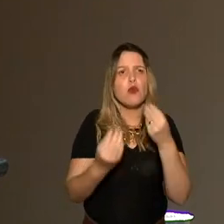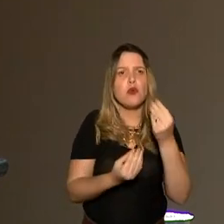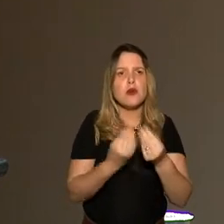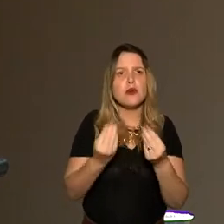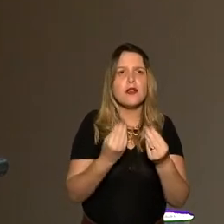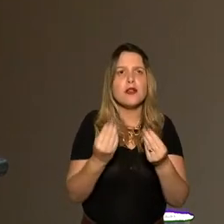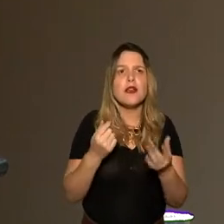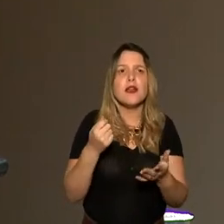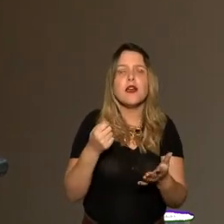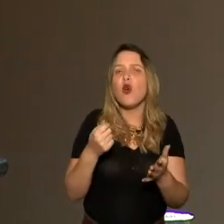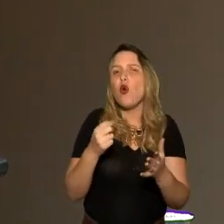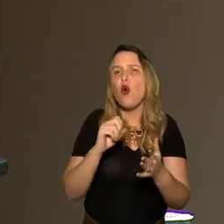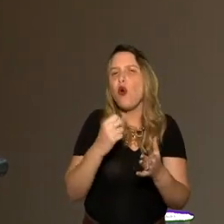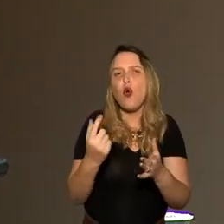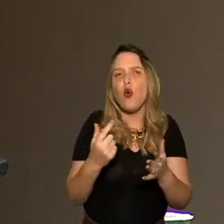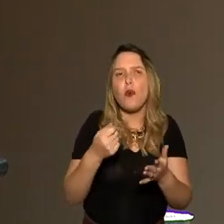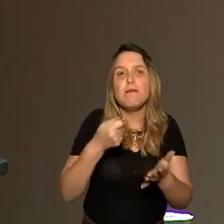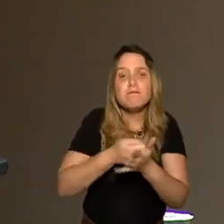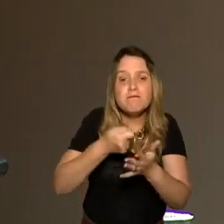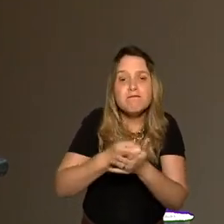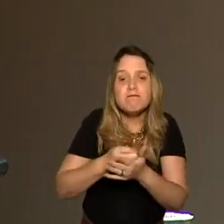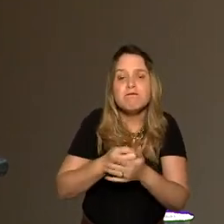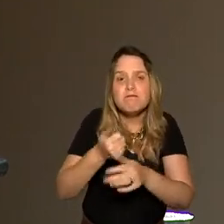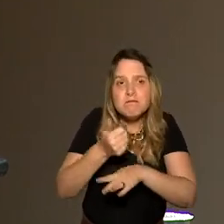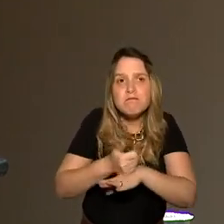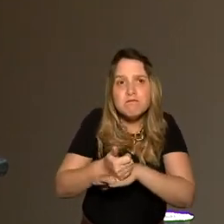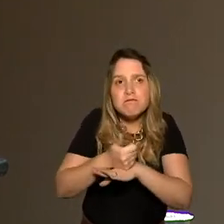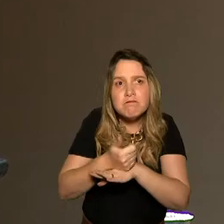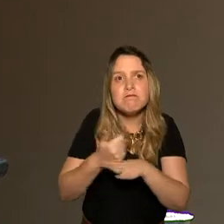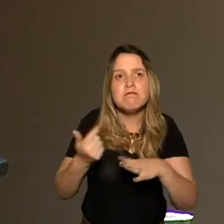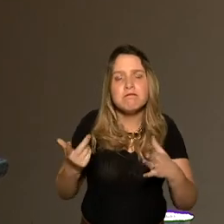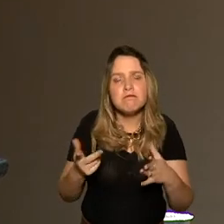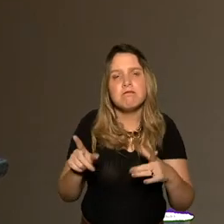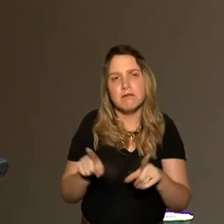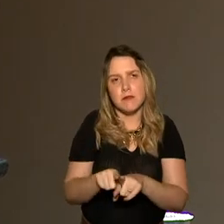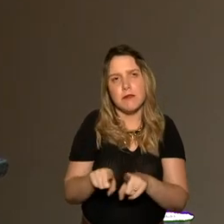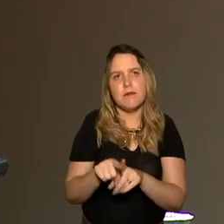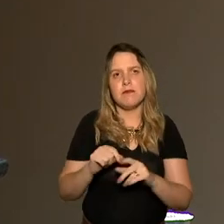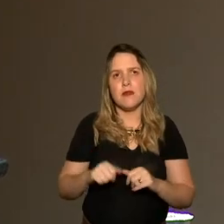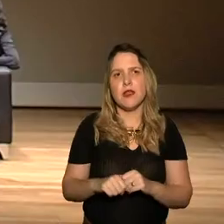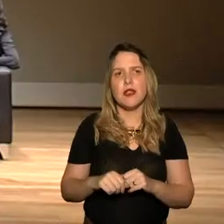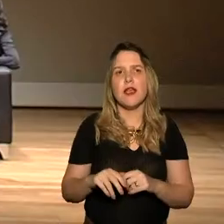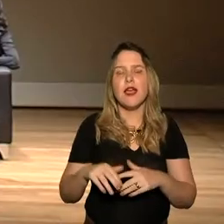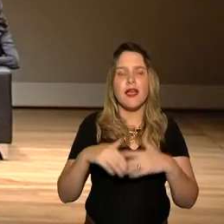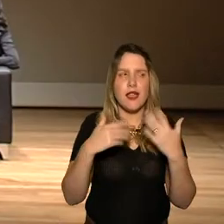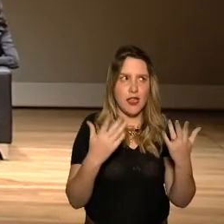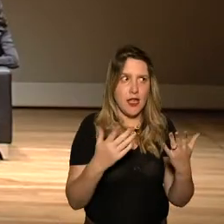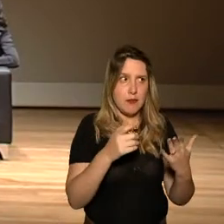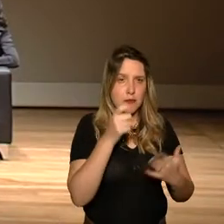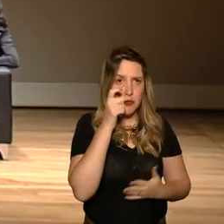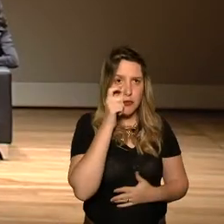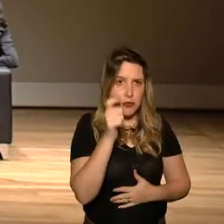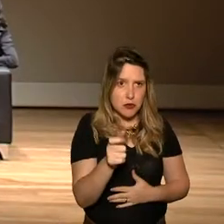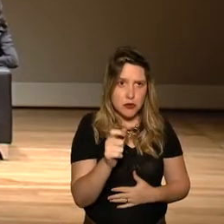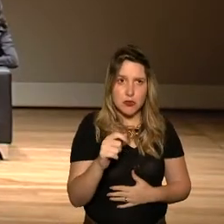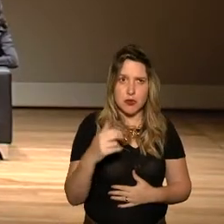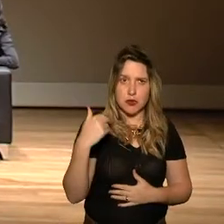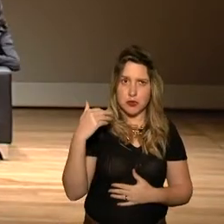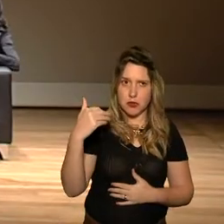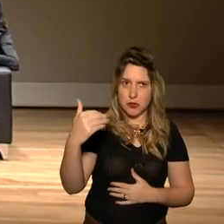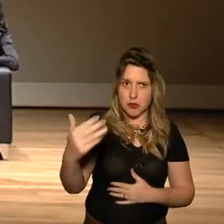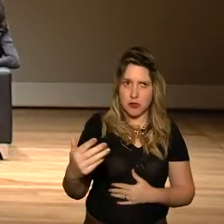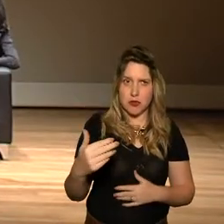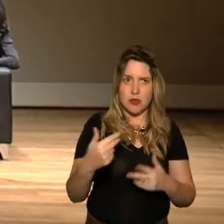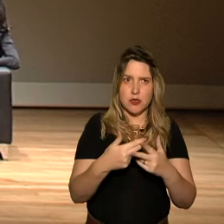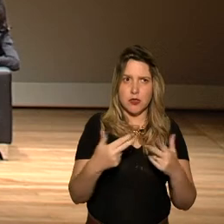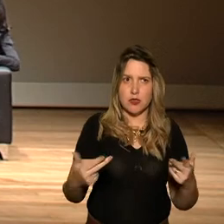uma legitimação institucional para arte que eu tô fazendo não é e é muito interessante que lá no Centro Cultural